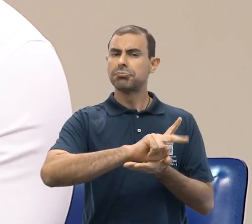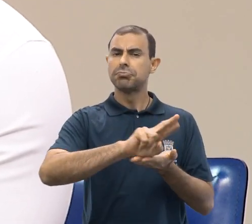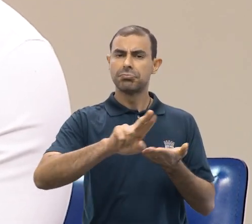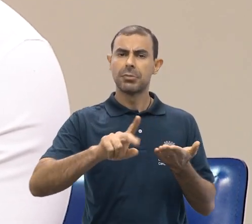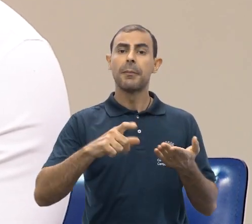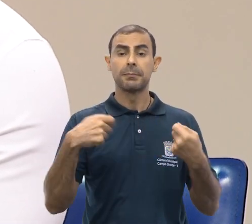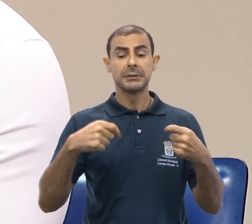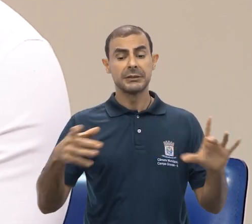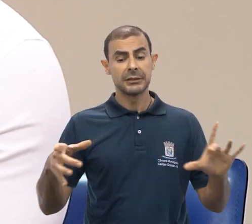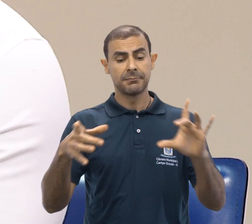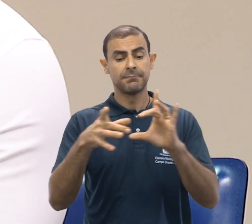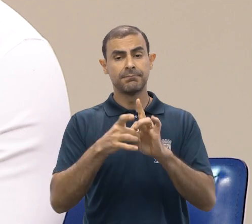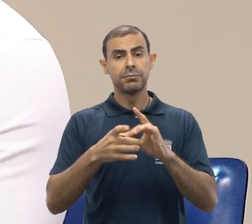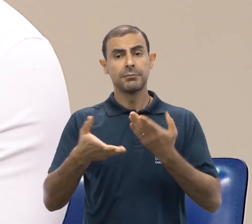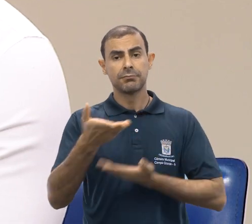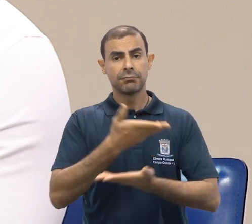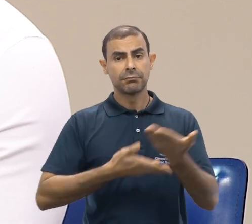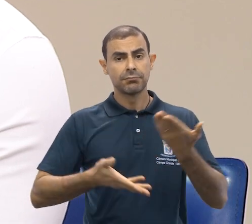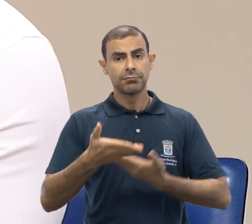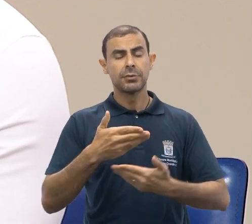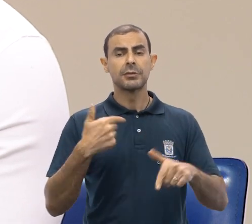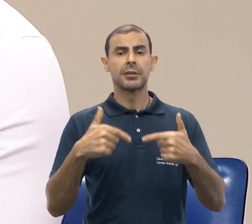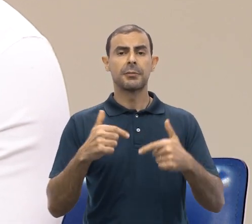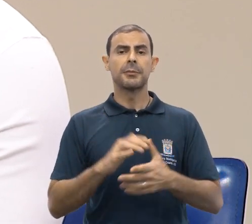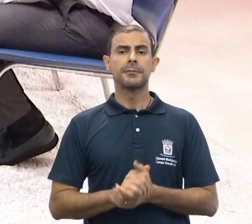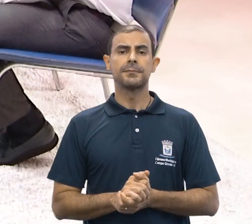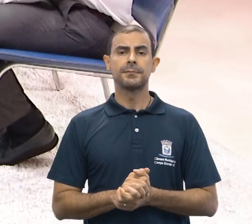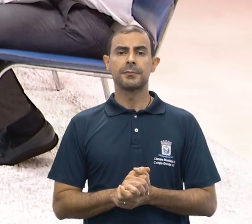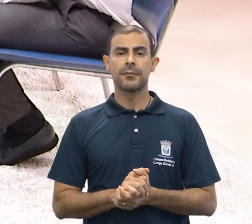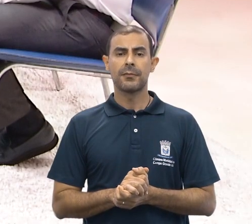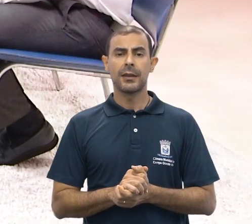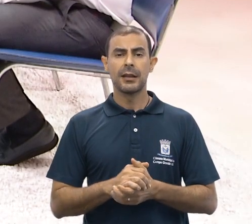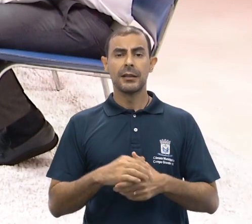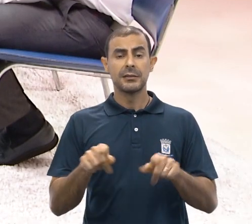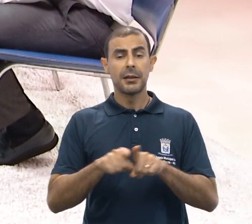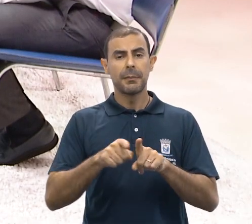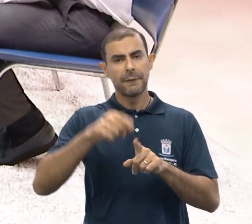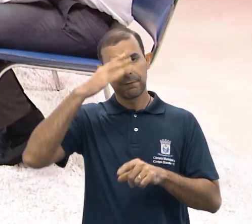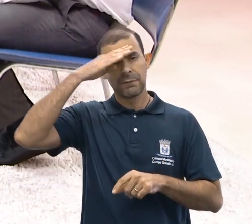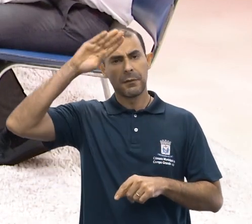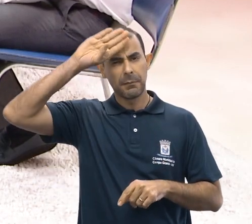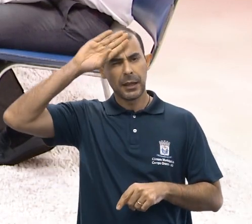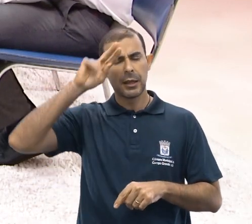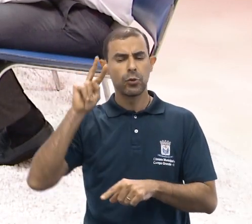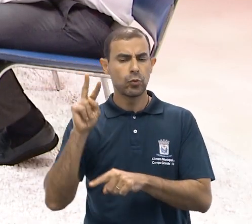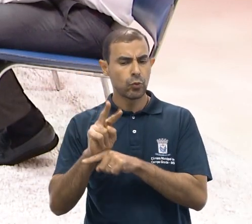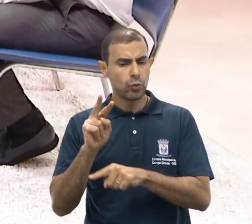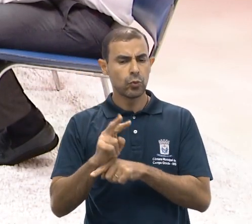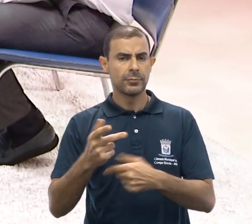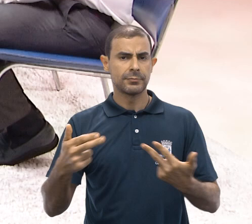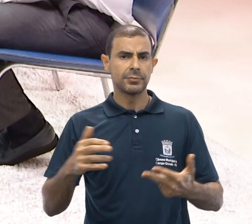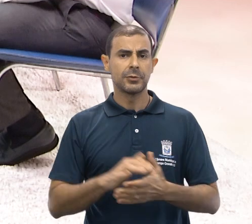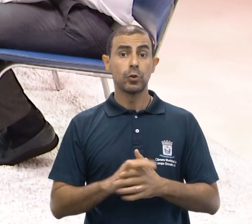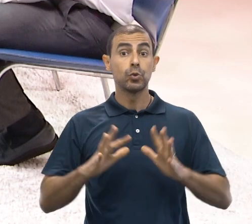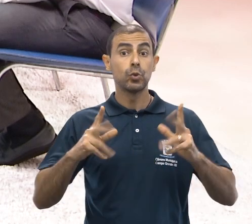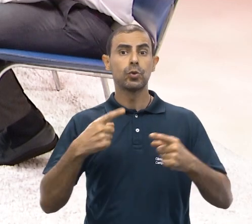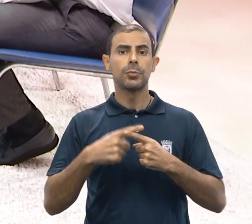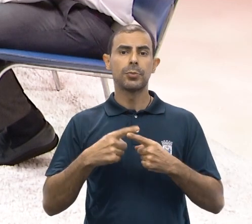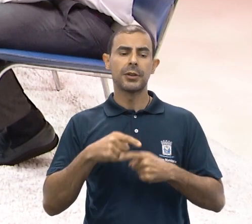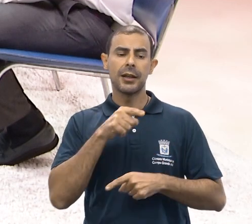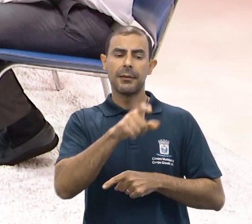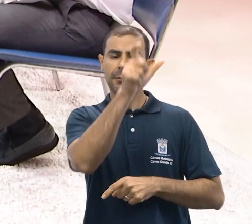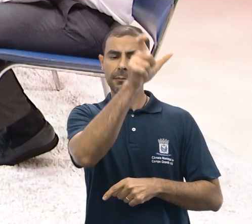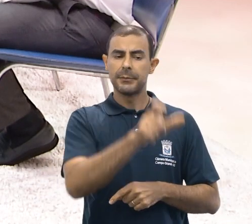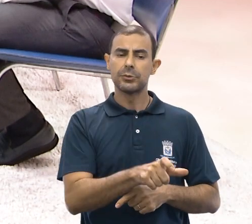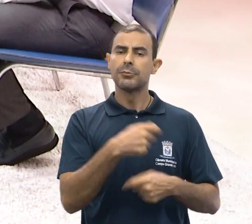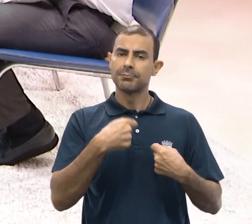neurocirurgião, o neurologista, especialista em movimento, né? É um enfermeiro, é um cuidador, tudo isso para tentar deixar ele o